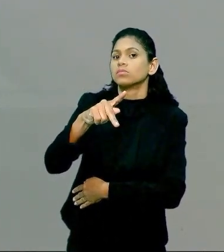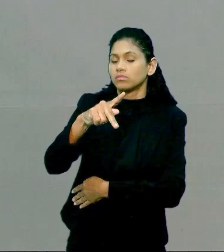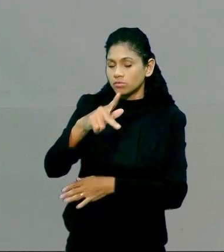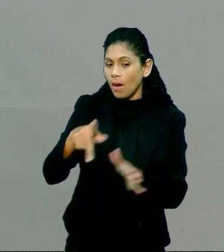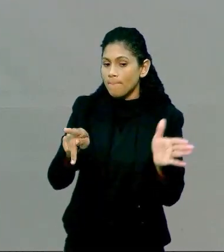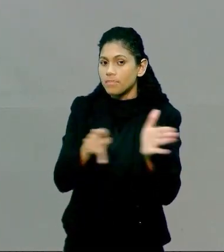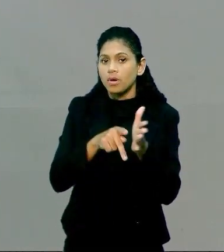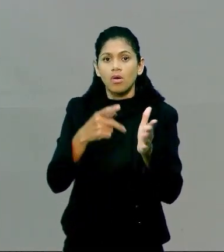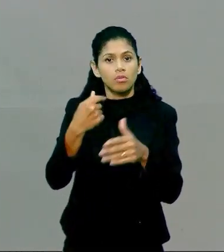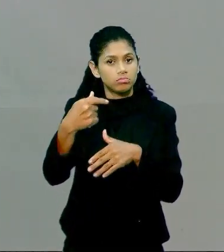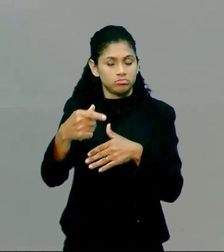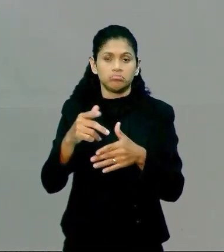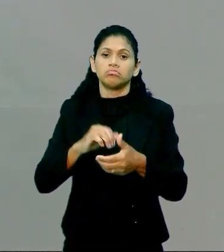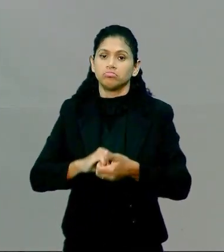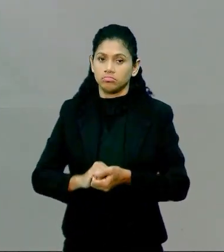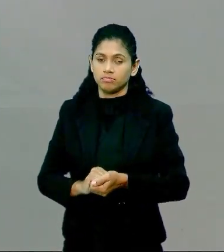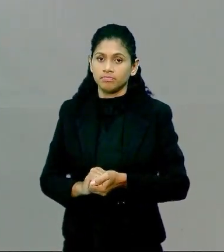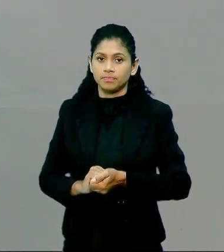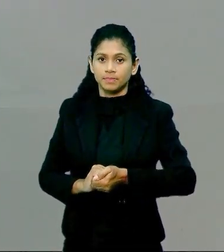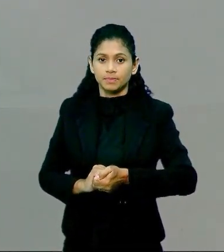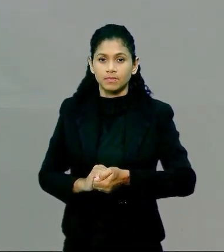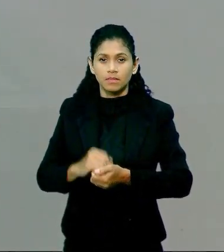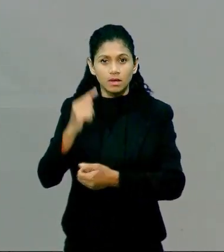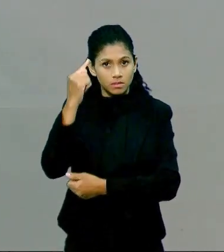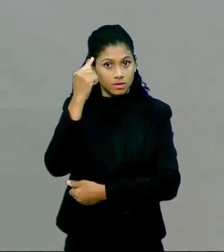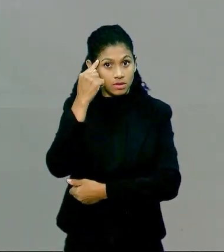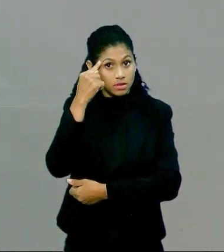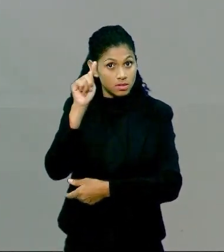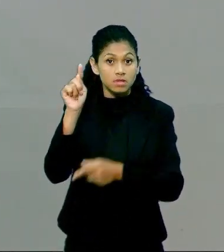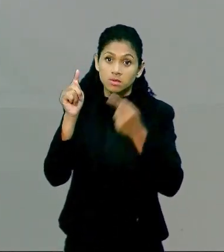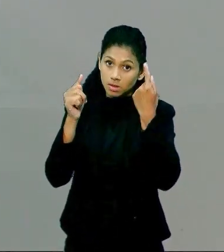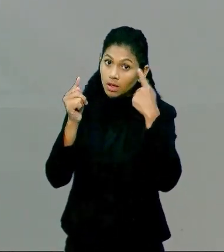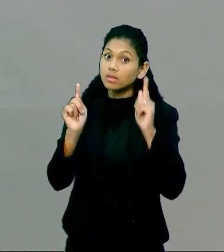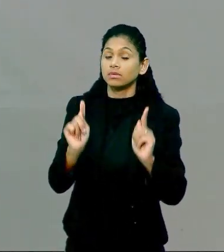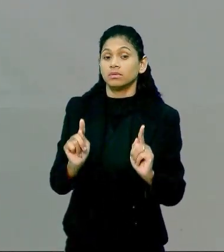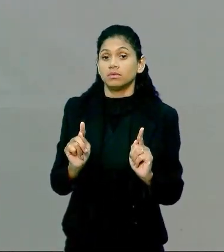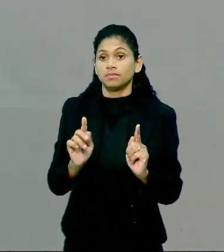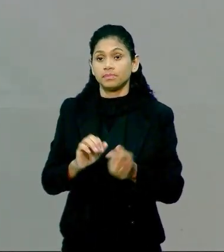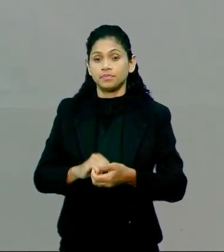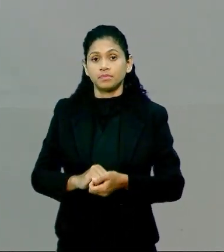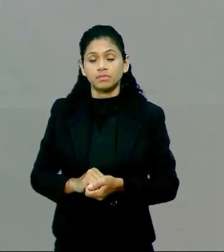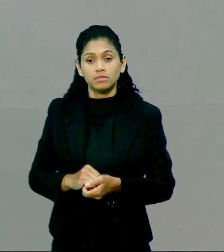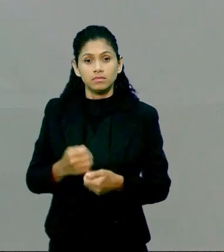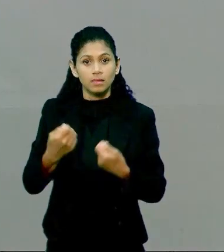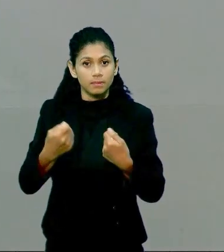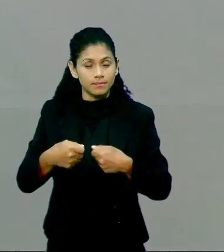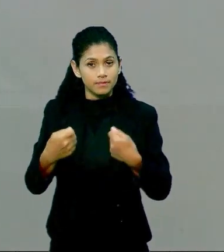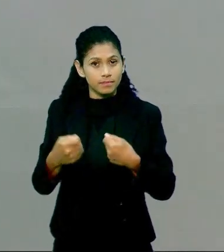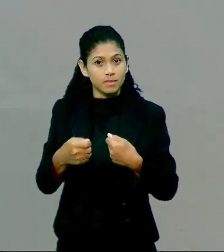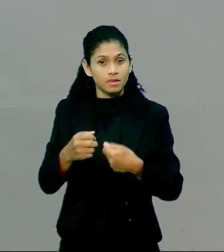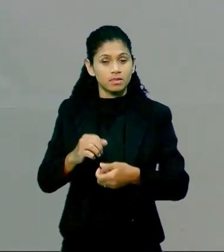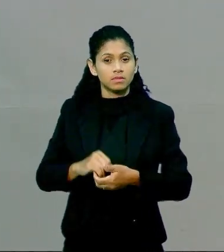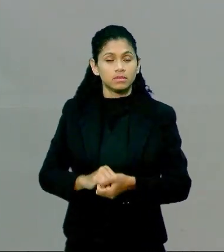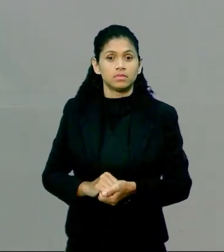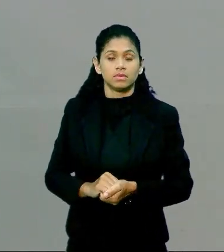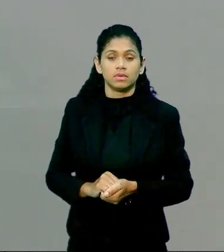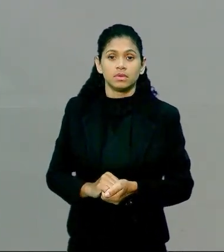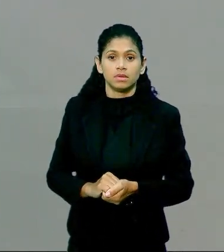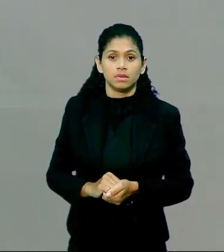sentido de você achar. Não, essas conclusões elas têm que ser lógicas de acordo com a questão, para você